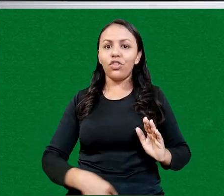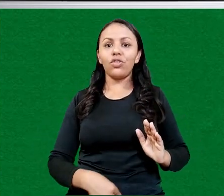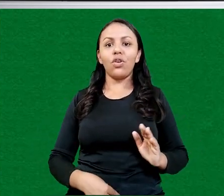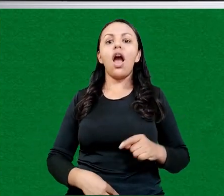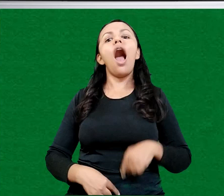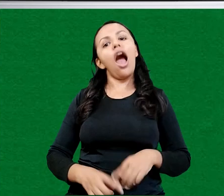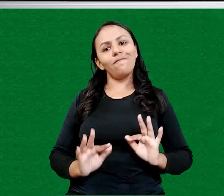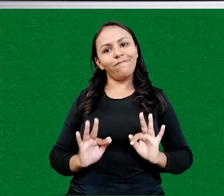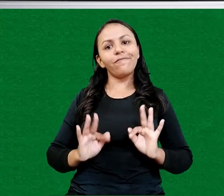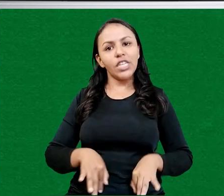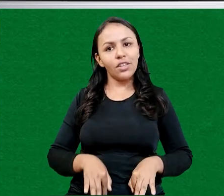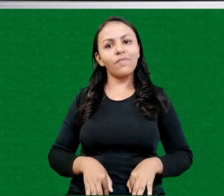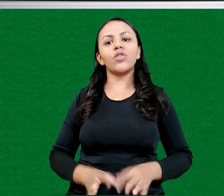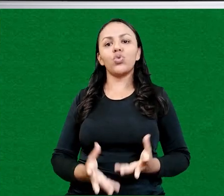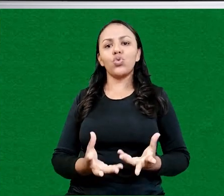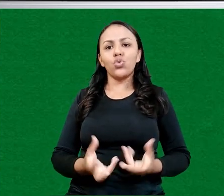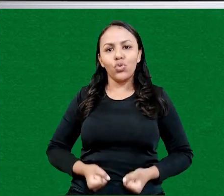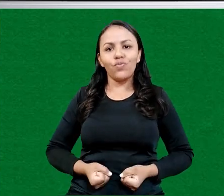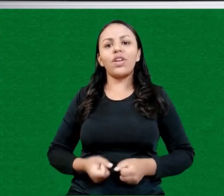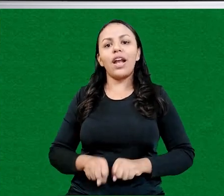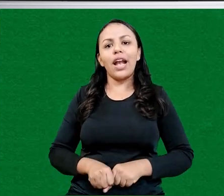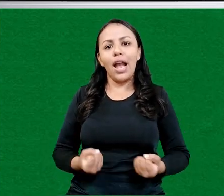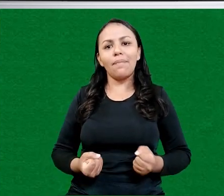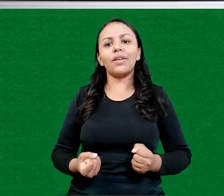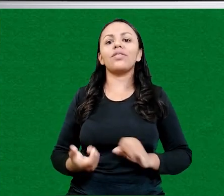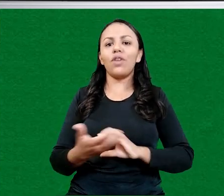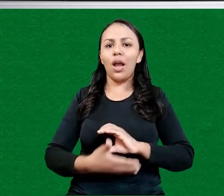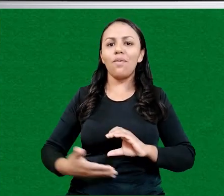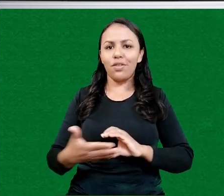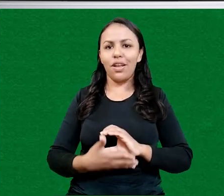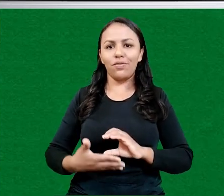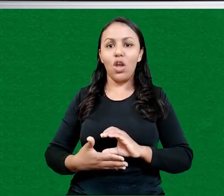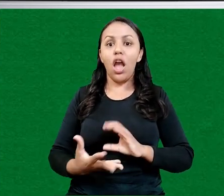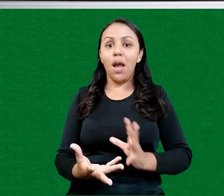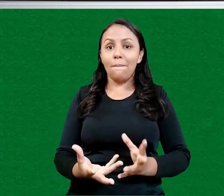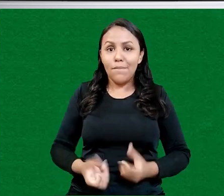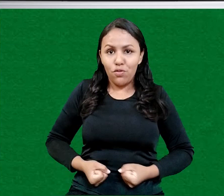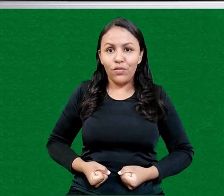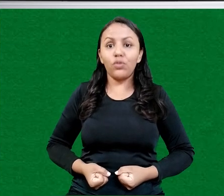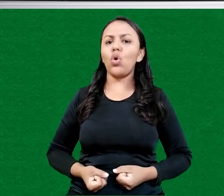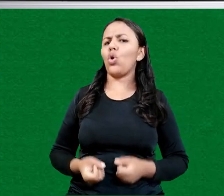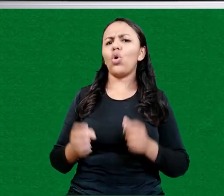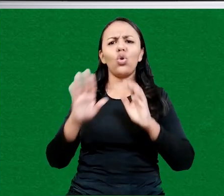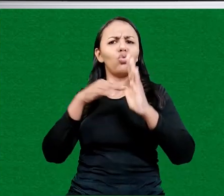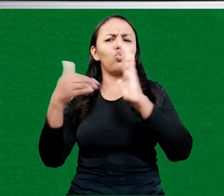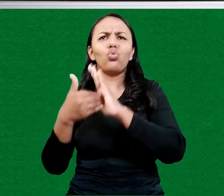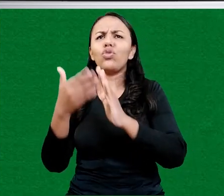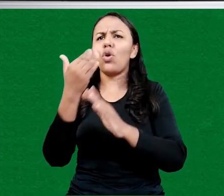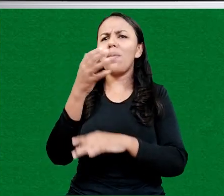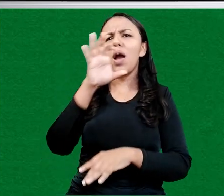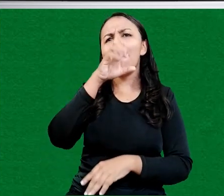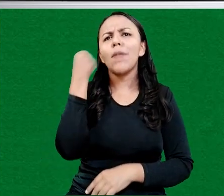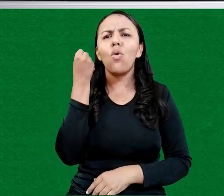a finalização da digestão dos carboidratos. Eles são absorvidos, todos os carboidratos que nós consumimos, o pão,